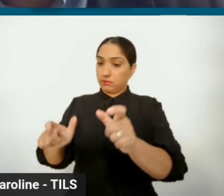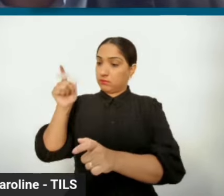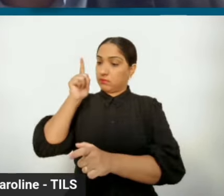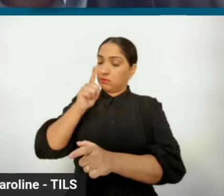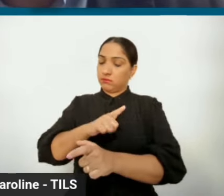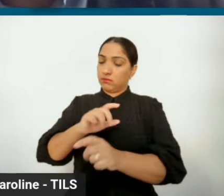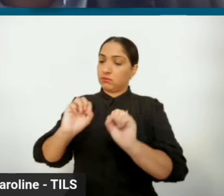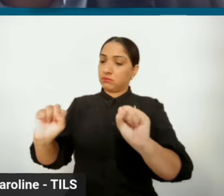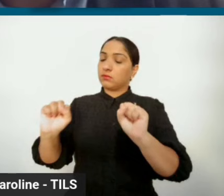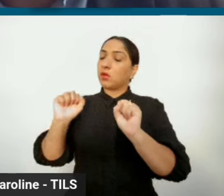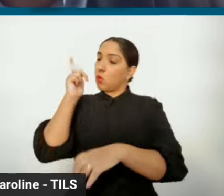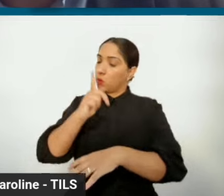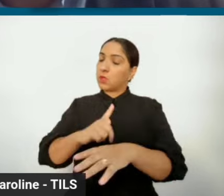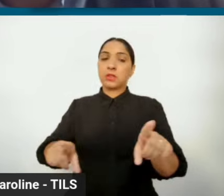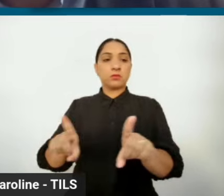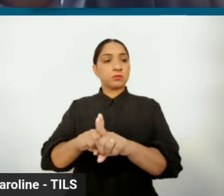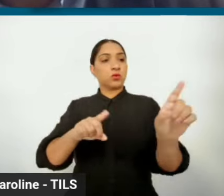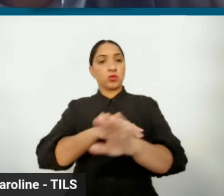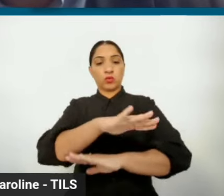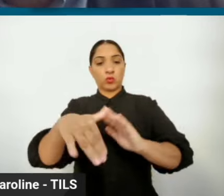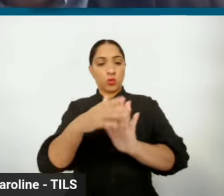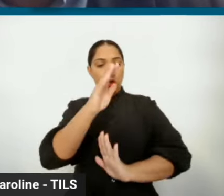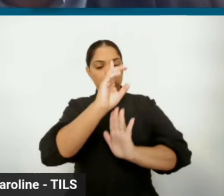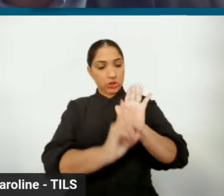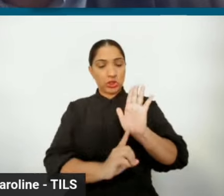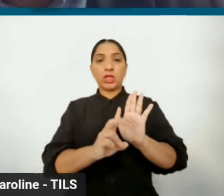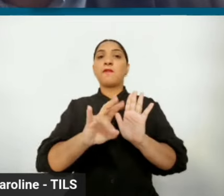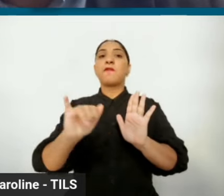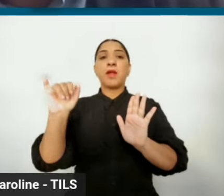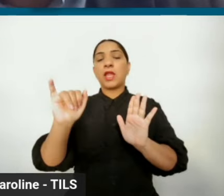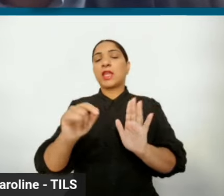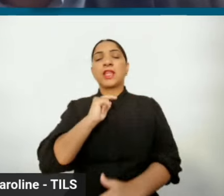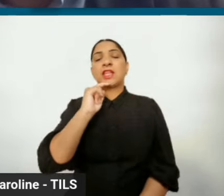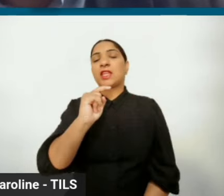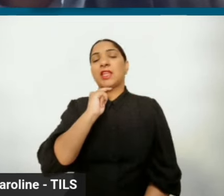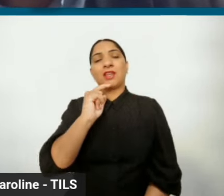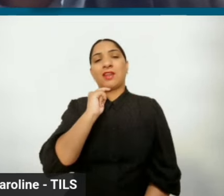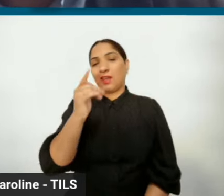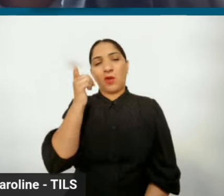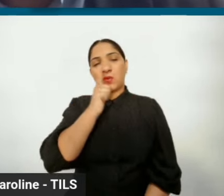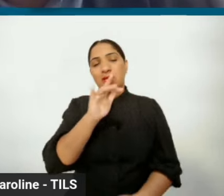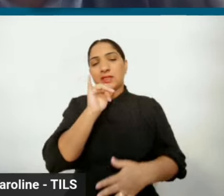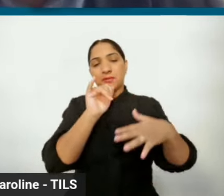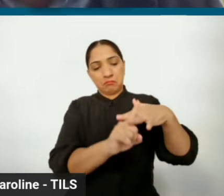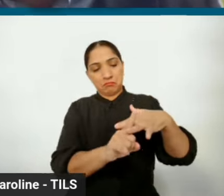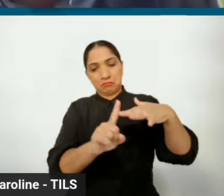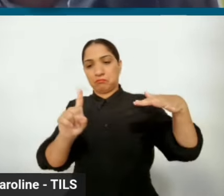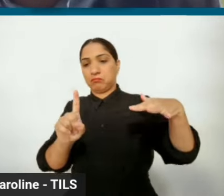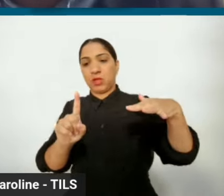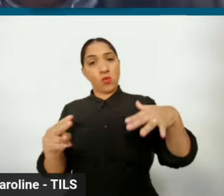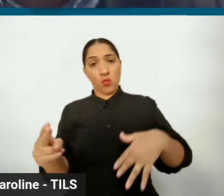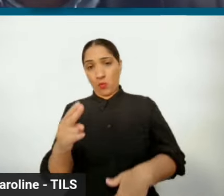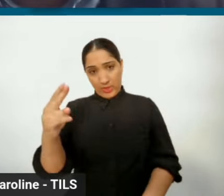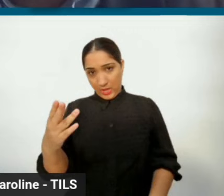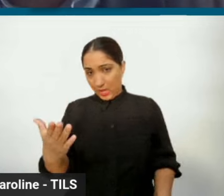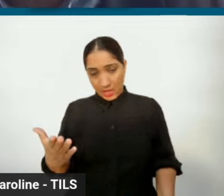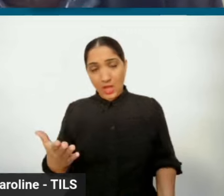possam ter assegurados aí todos os seus direitos, que ninguém vai ficar de fora,